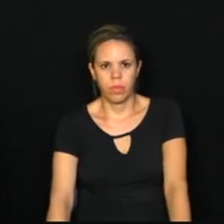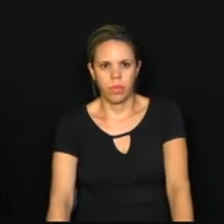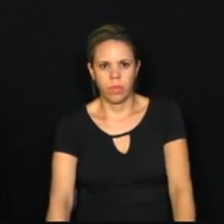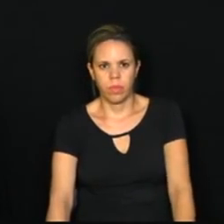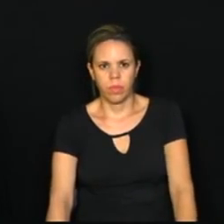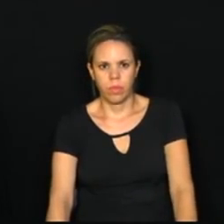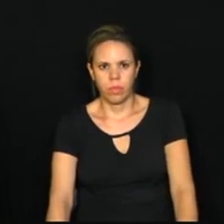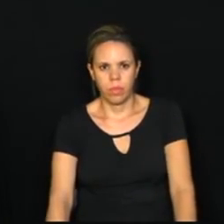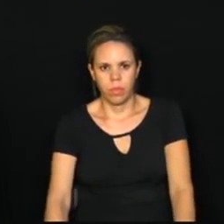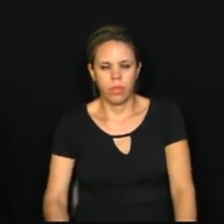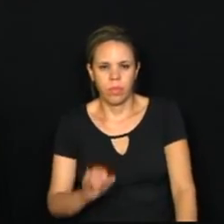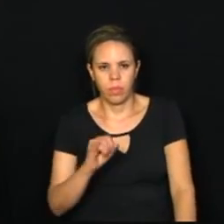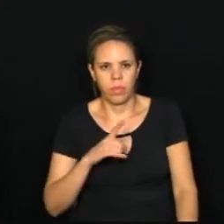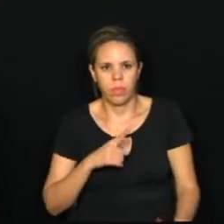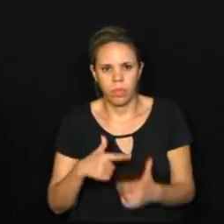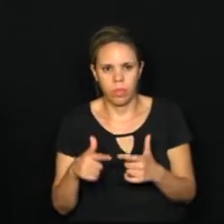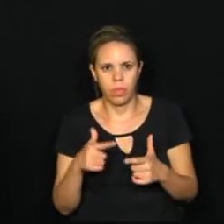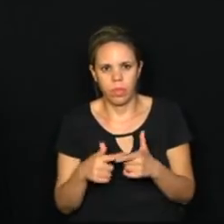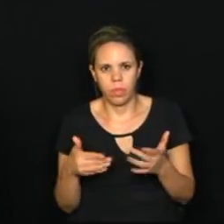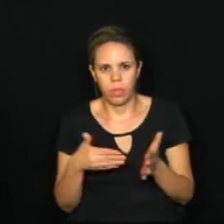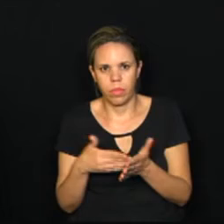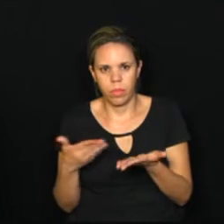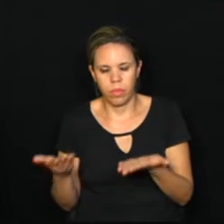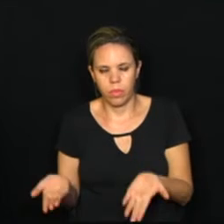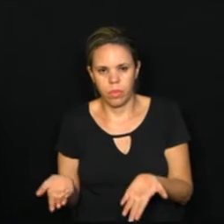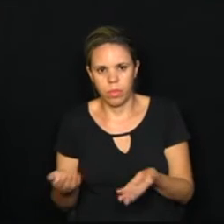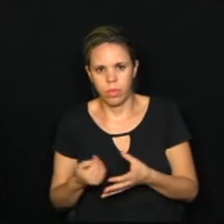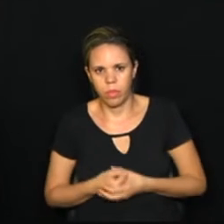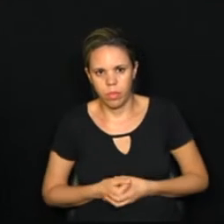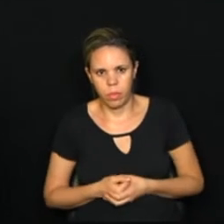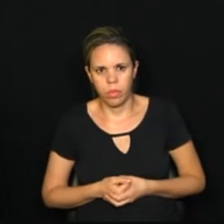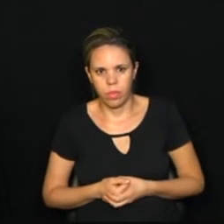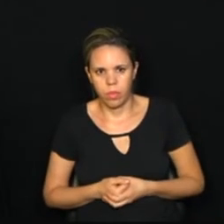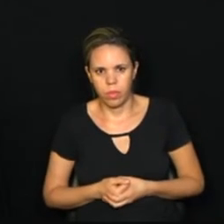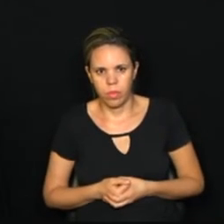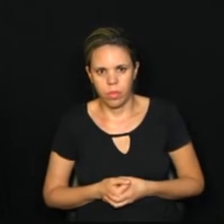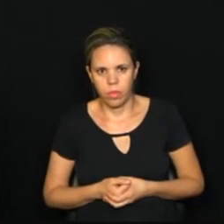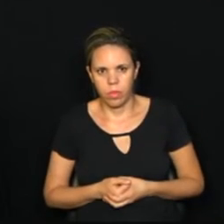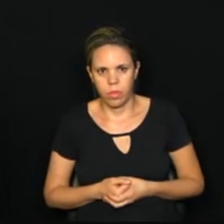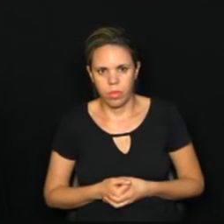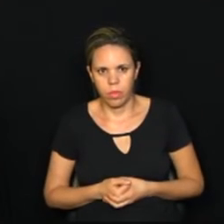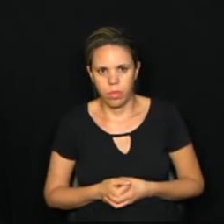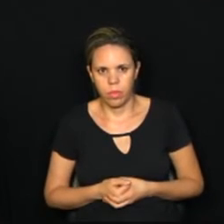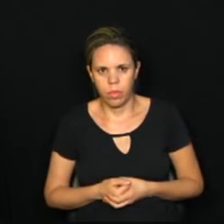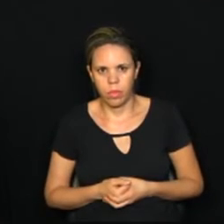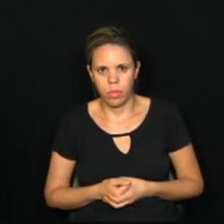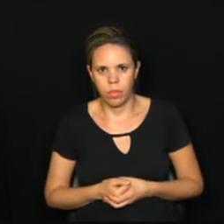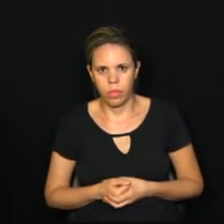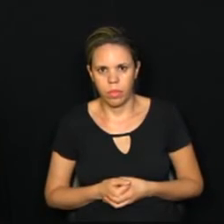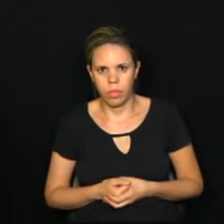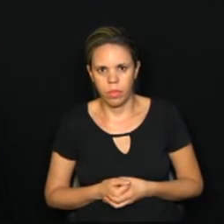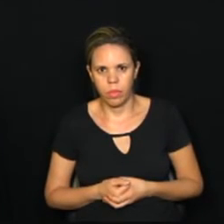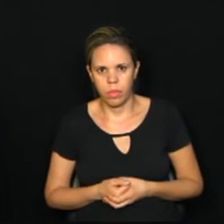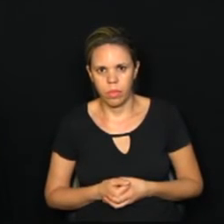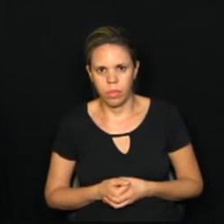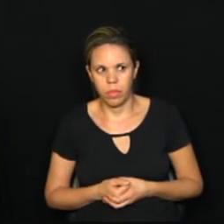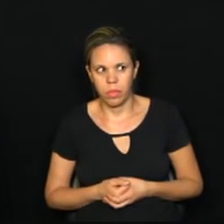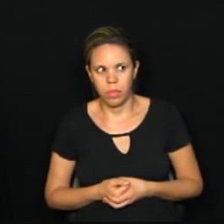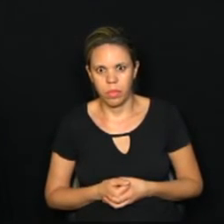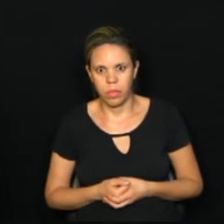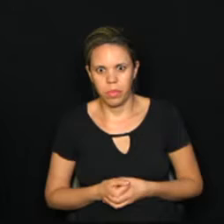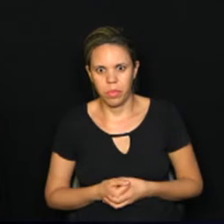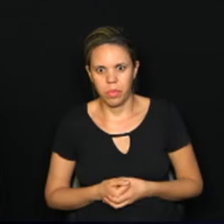Se o Flávio estiver com algumas dificuldades... Espera. Só um minutinho aqui, travou aqui,